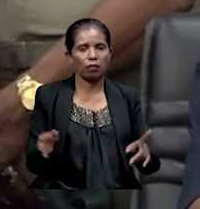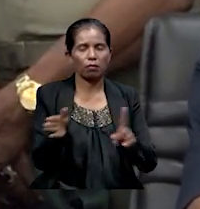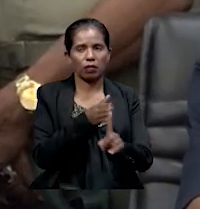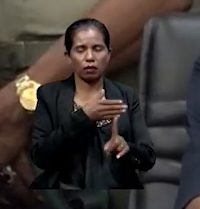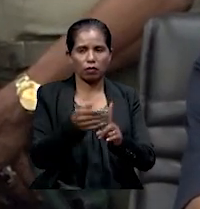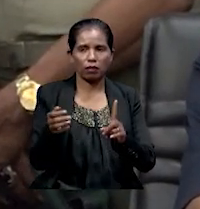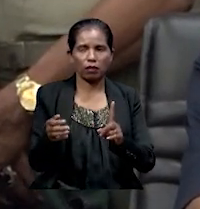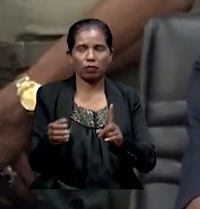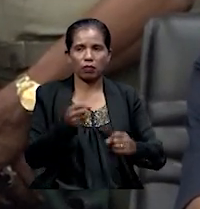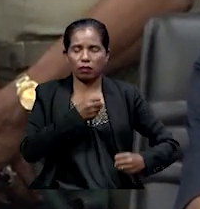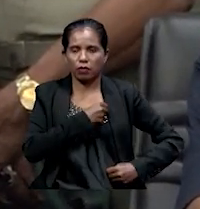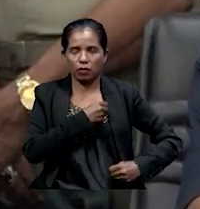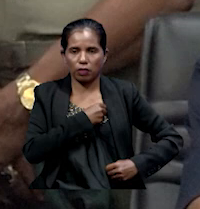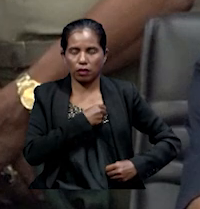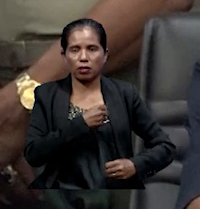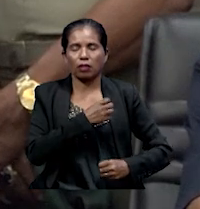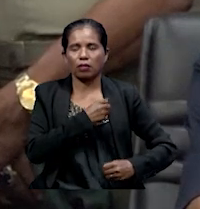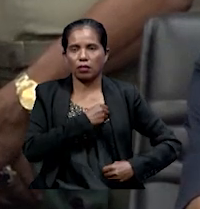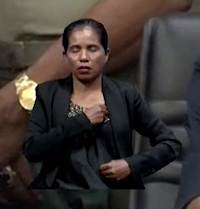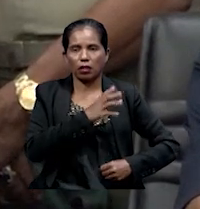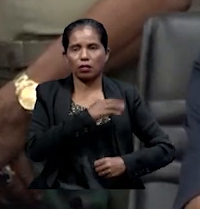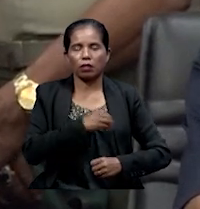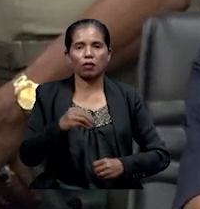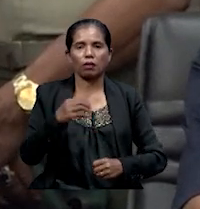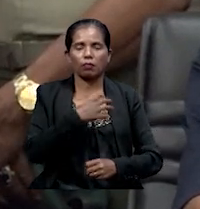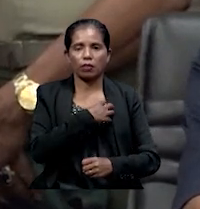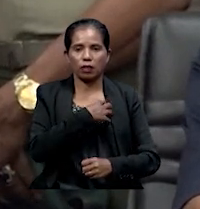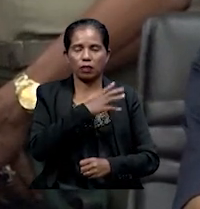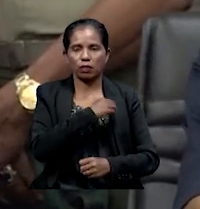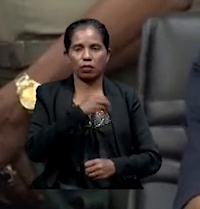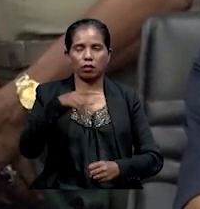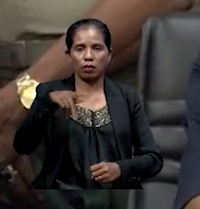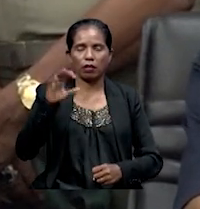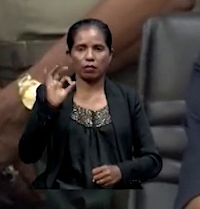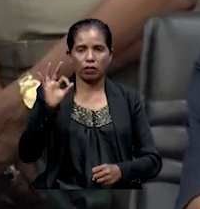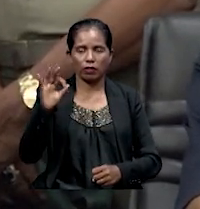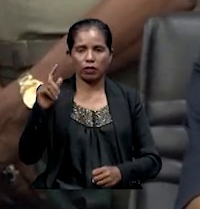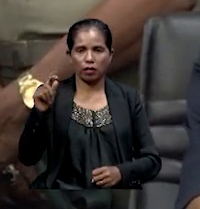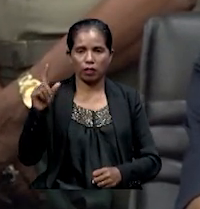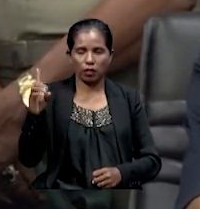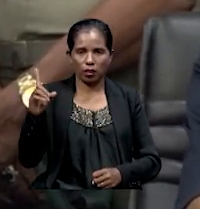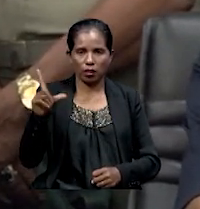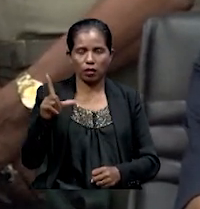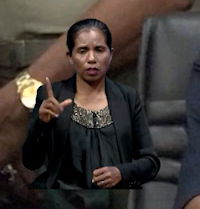be força ruane. Força de defesa e segurança. Idane. Ita atene e mundo toma, nebede.